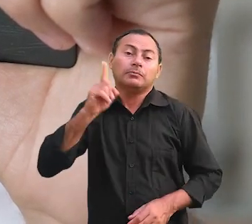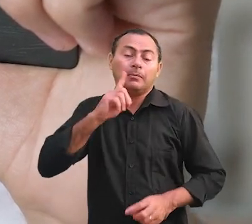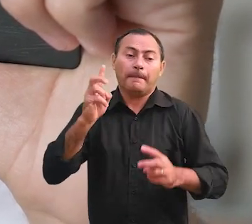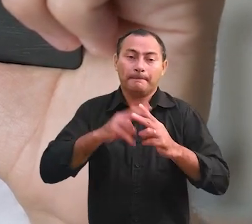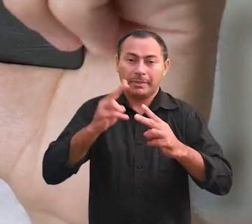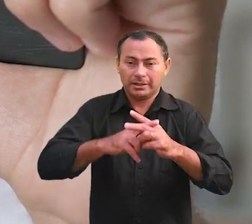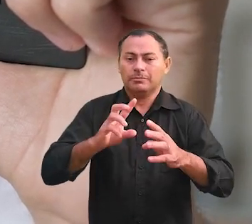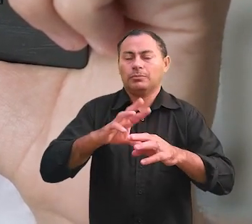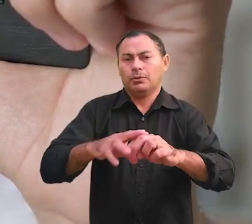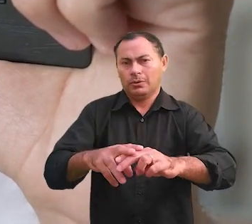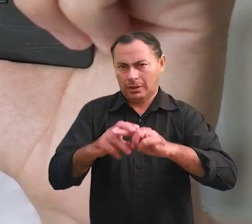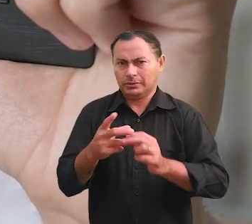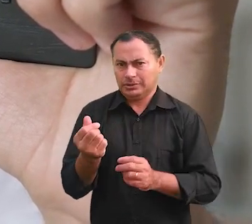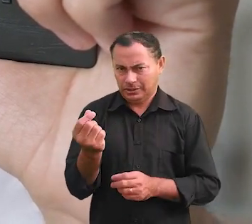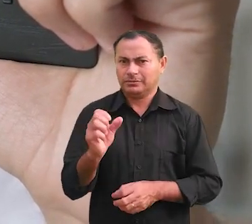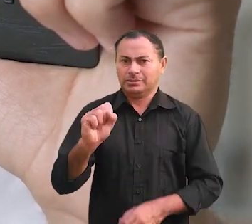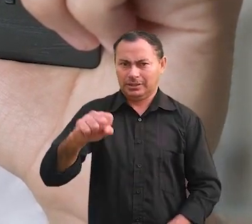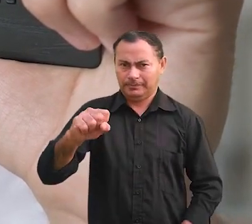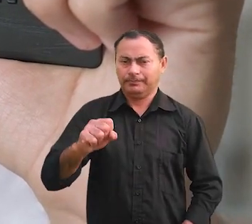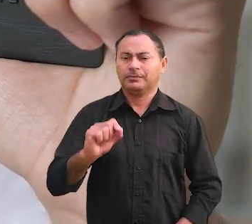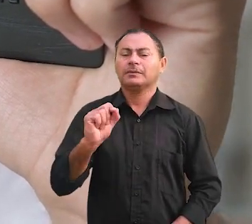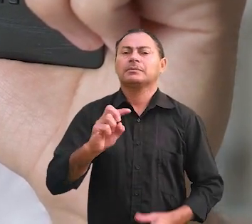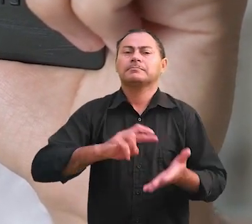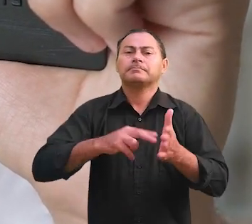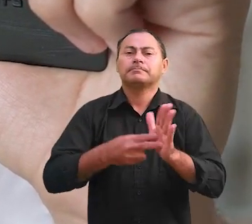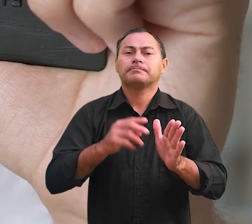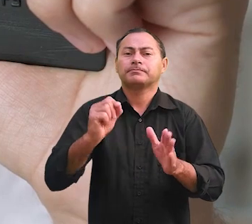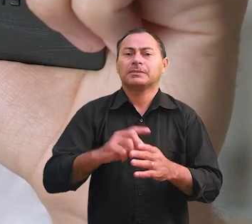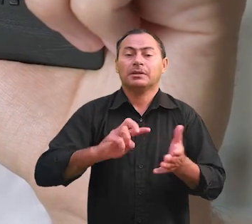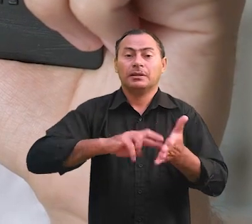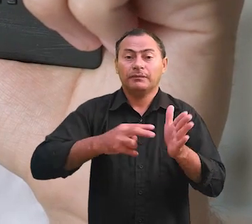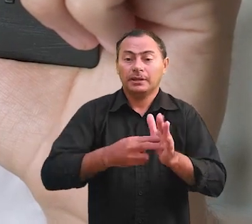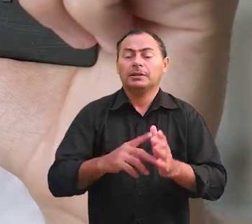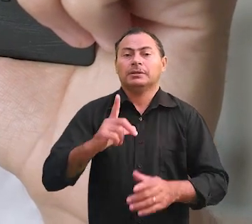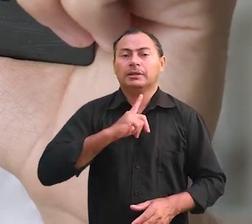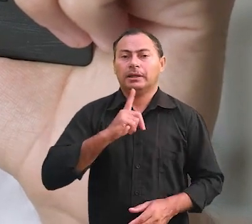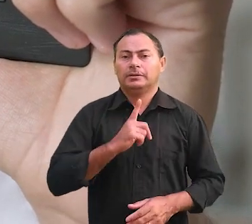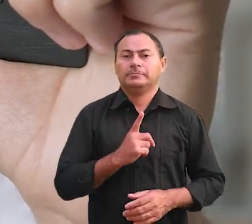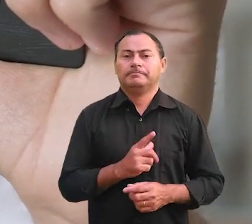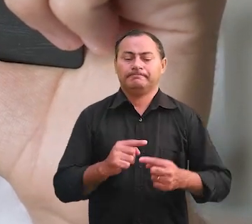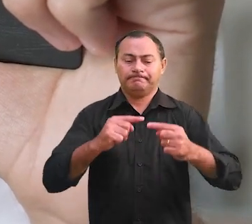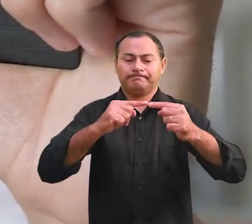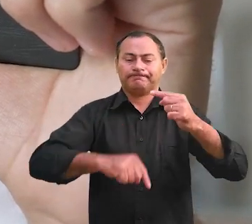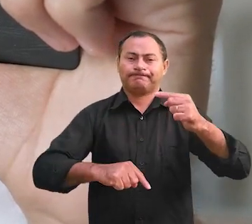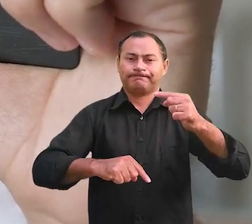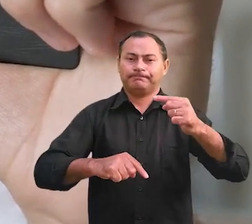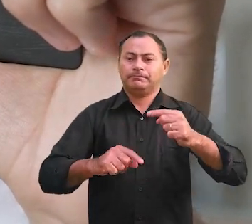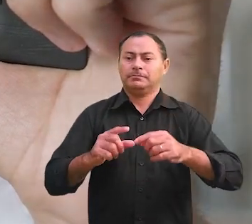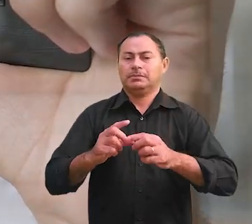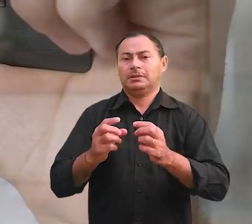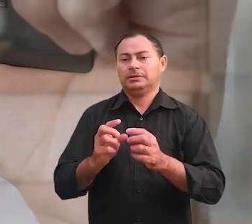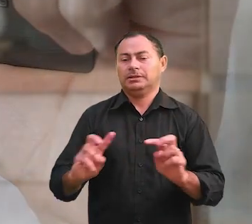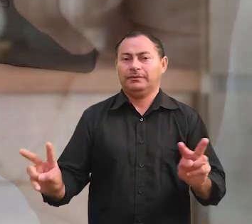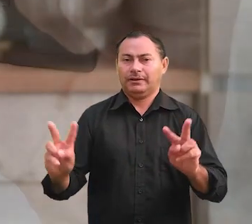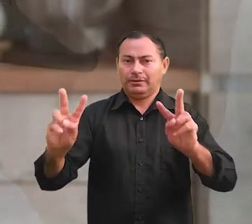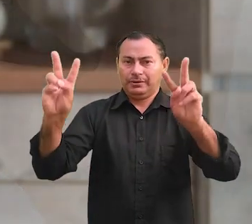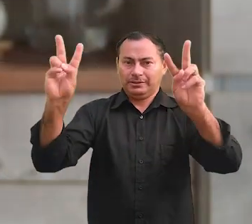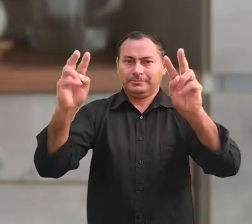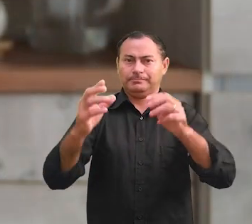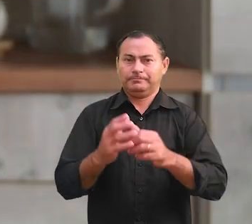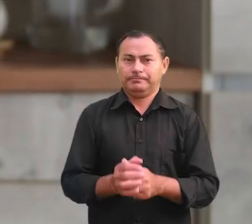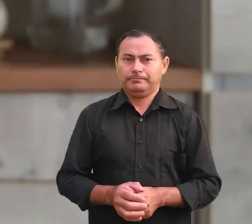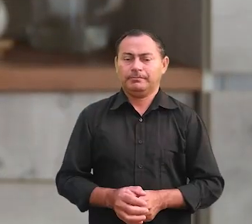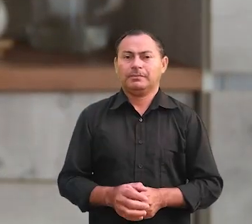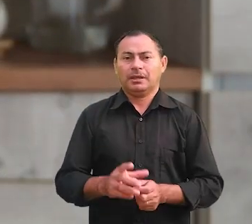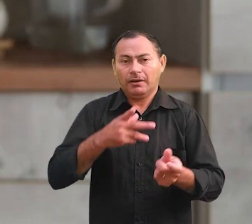os americanos brigam por causa de dinheiro e o que significa significa que existe uma imcompatibilidade da questão de